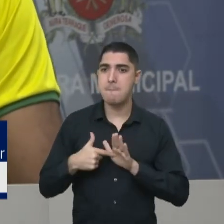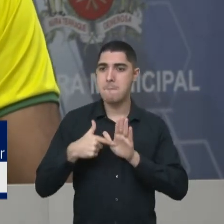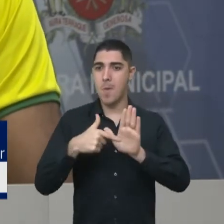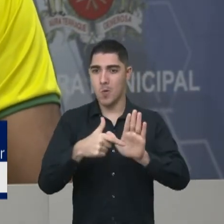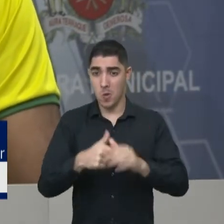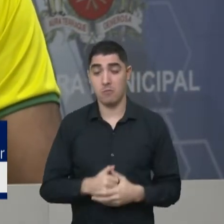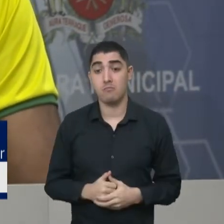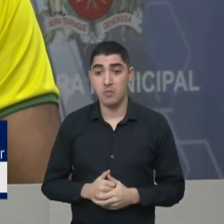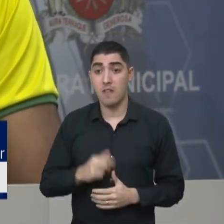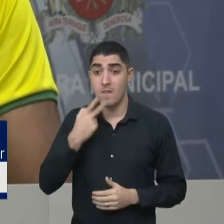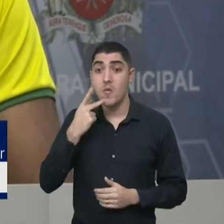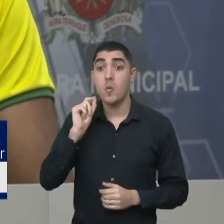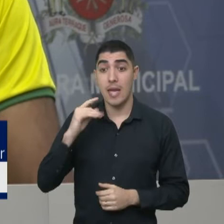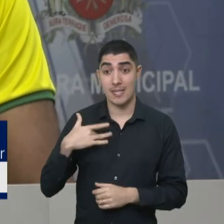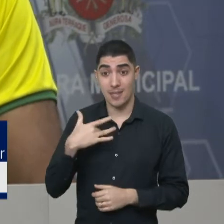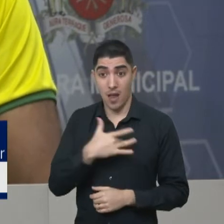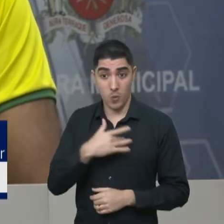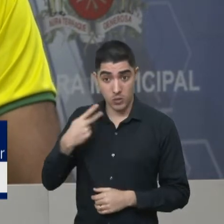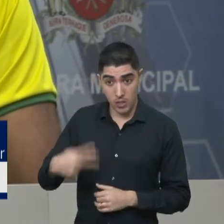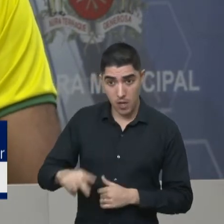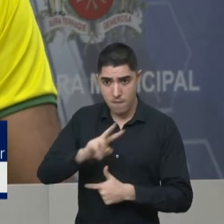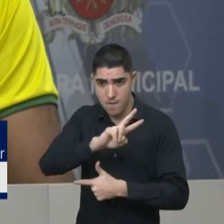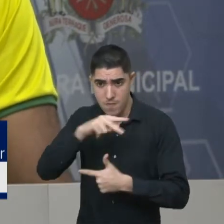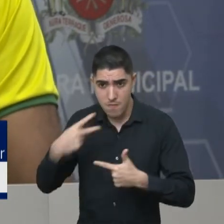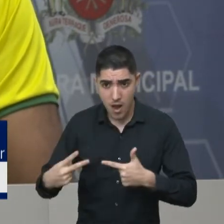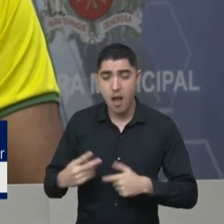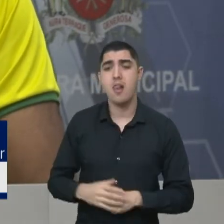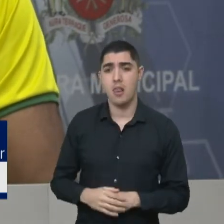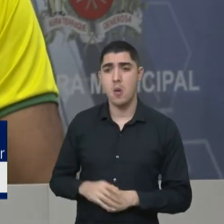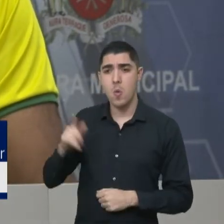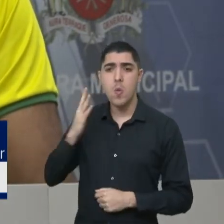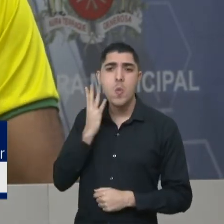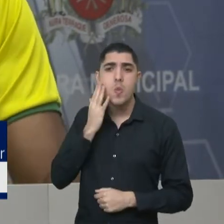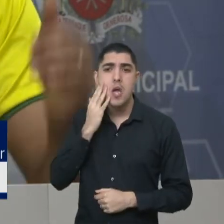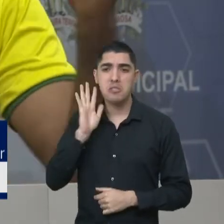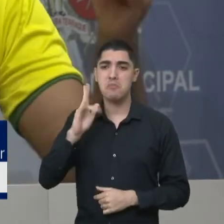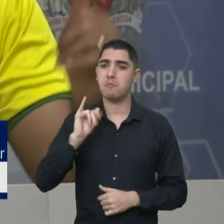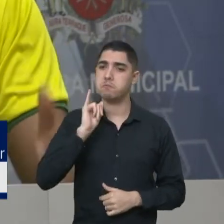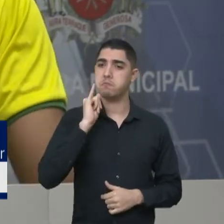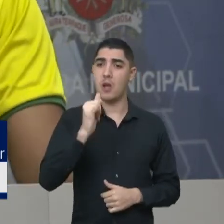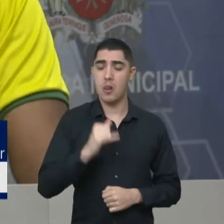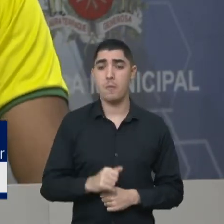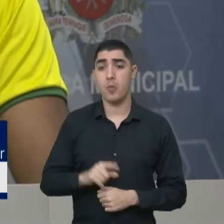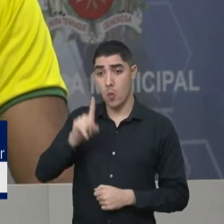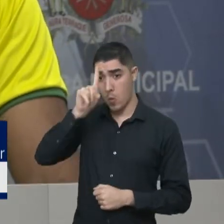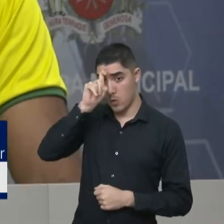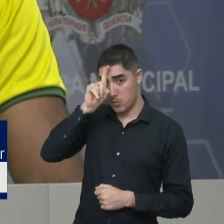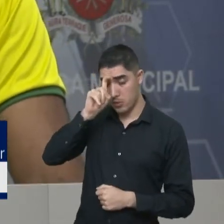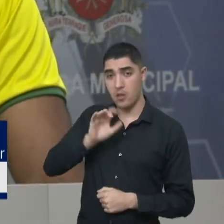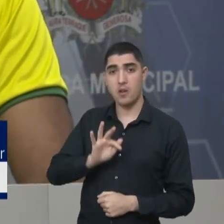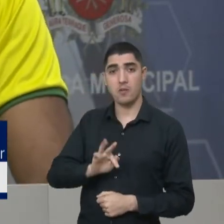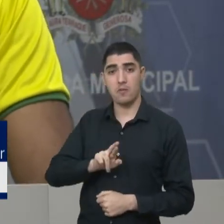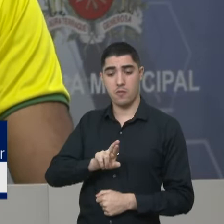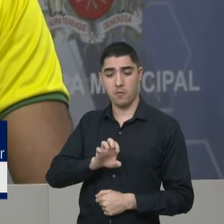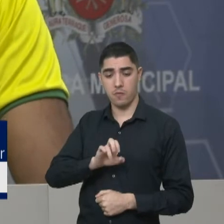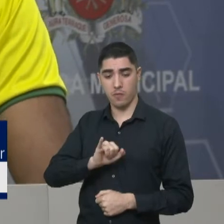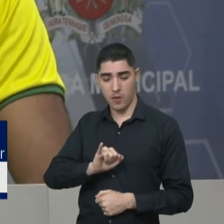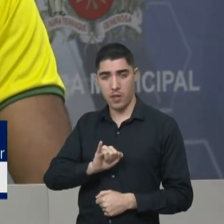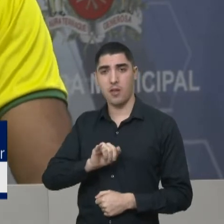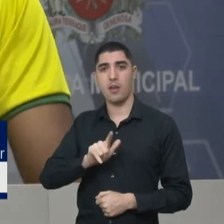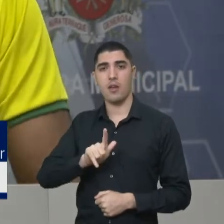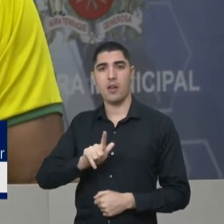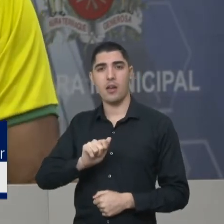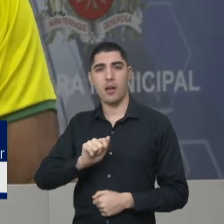a questão da saúde aqui no Vale, o Tarcísio fez questão de citar o Hospital Frei Galvão, as Santa